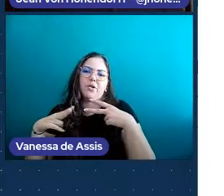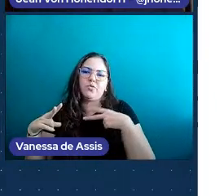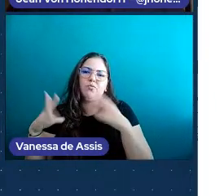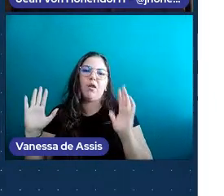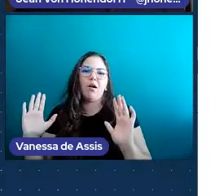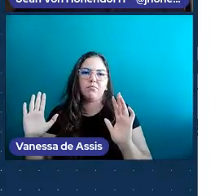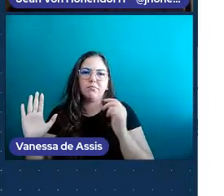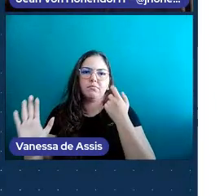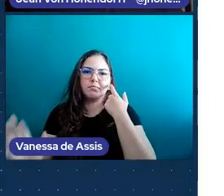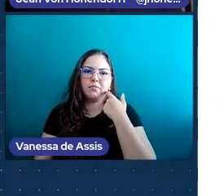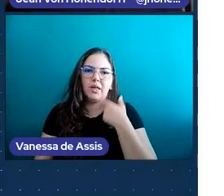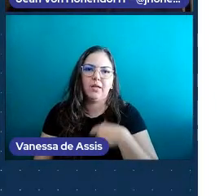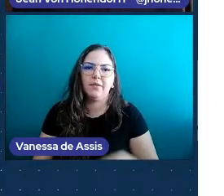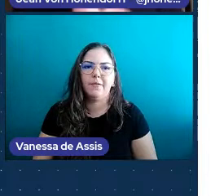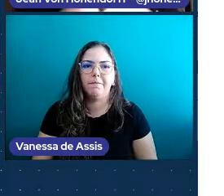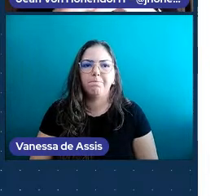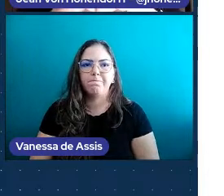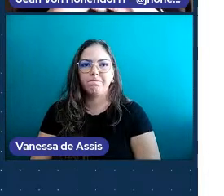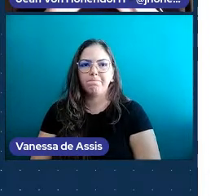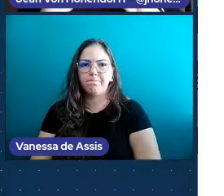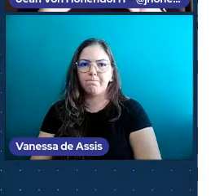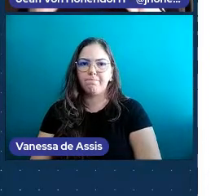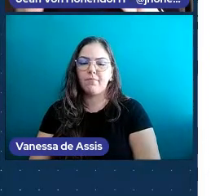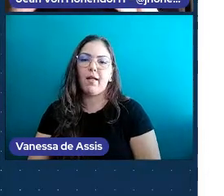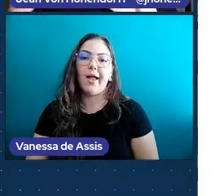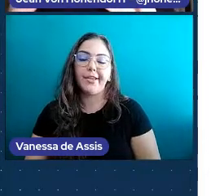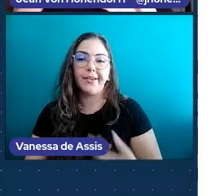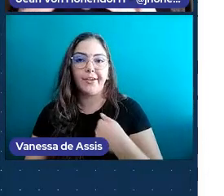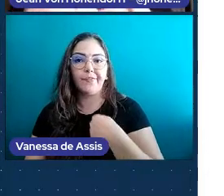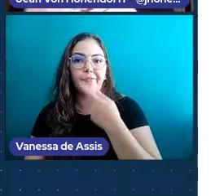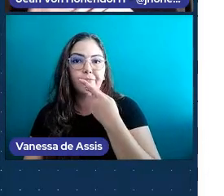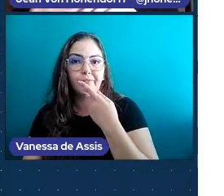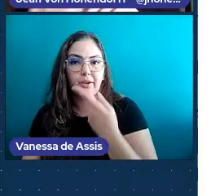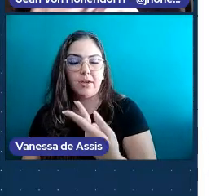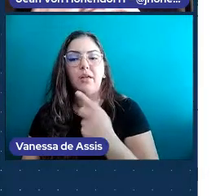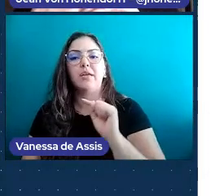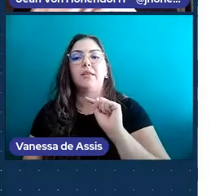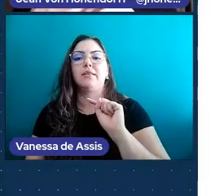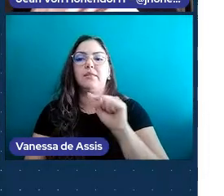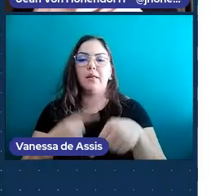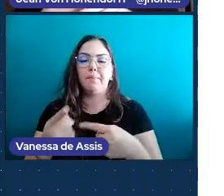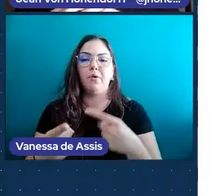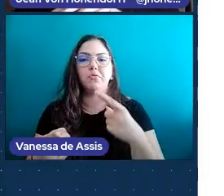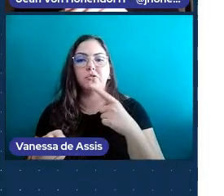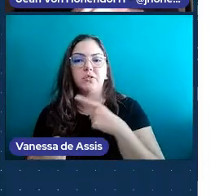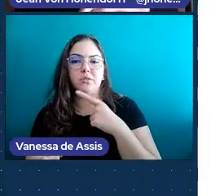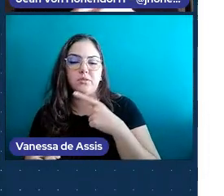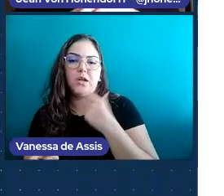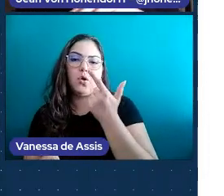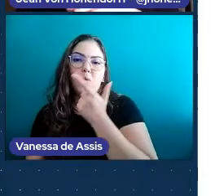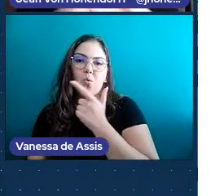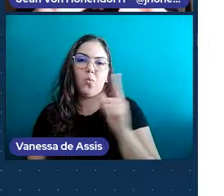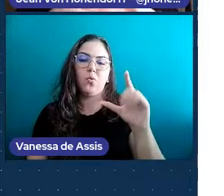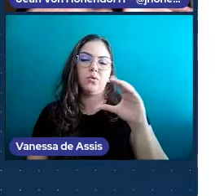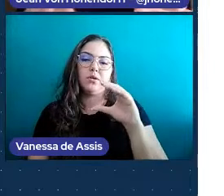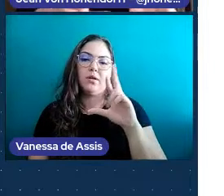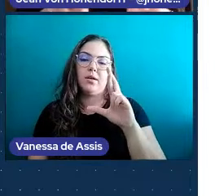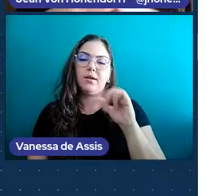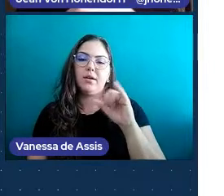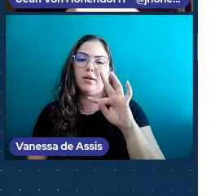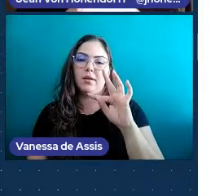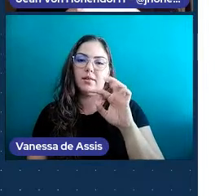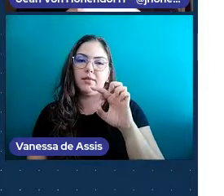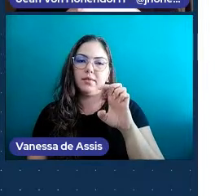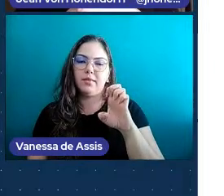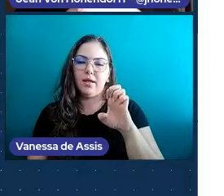E aí, como eu falei, depois a gente tem, né, mais alguns critérios que são chamados de primários, essenciais